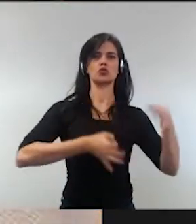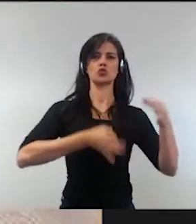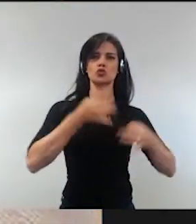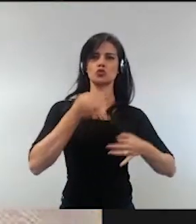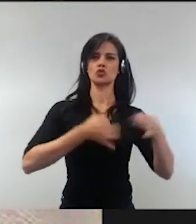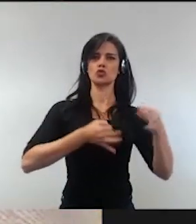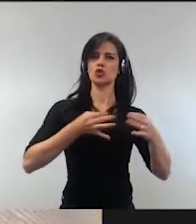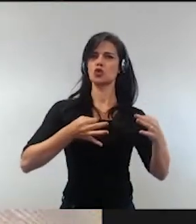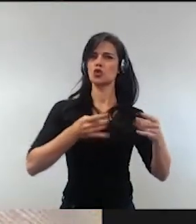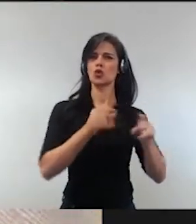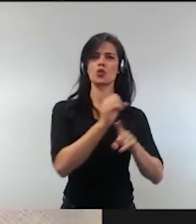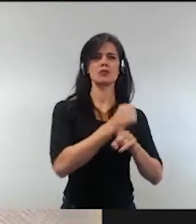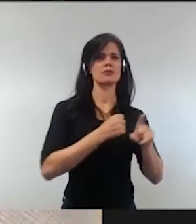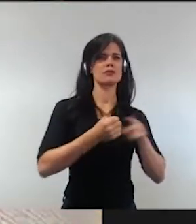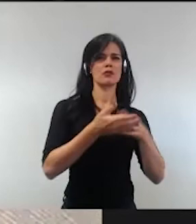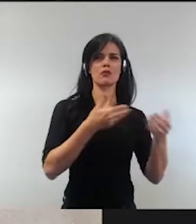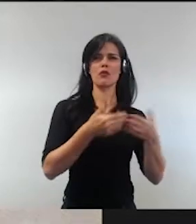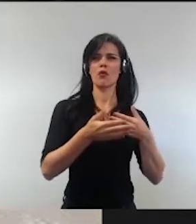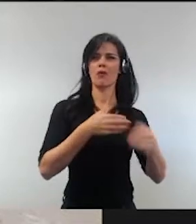todas as sociedades, não?